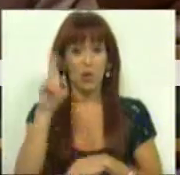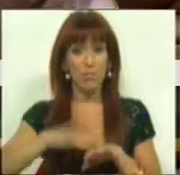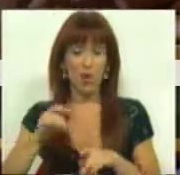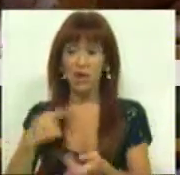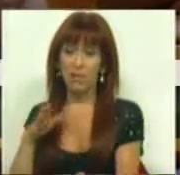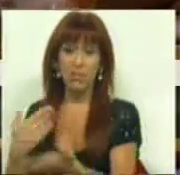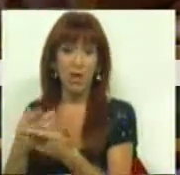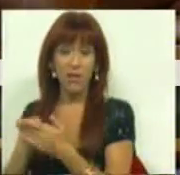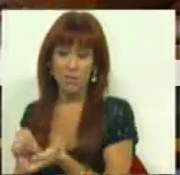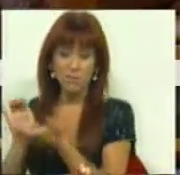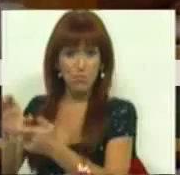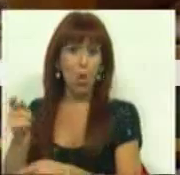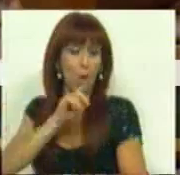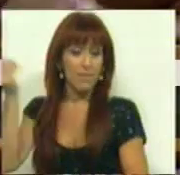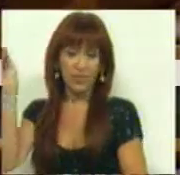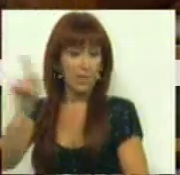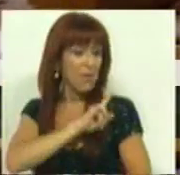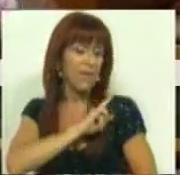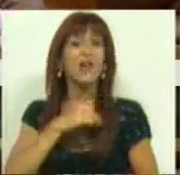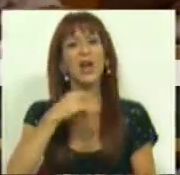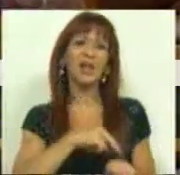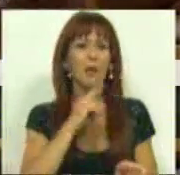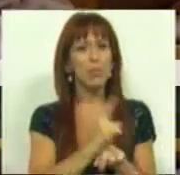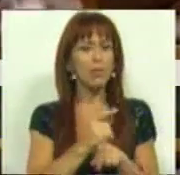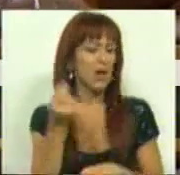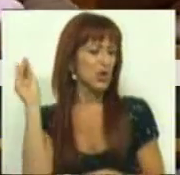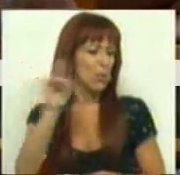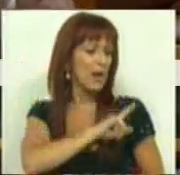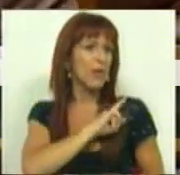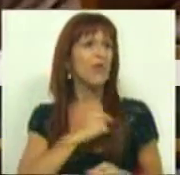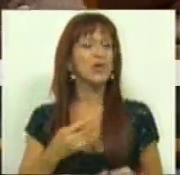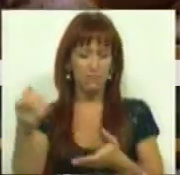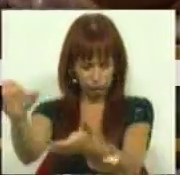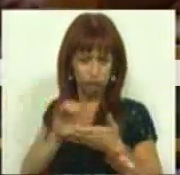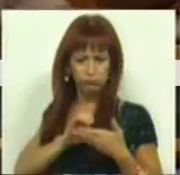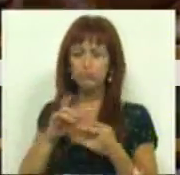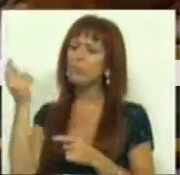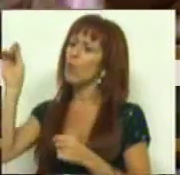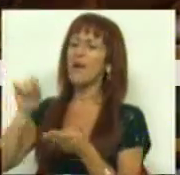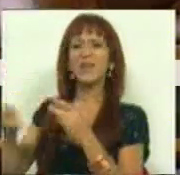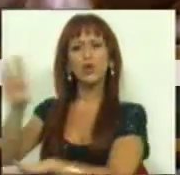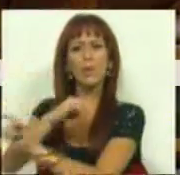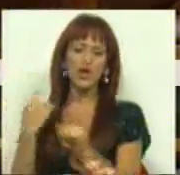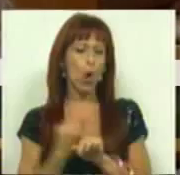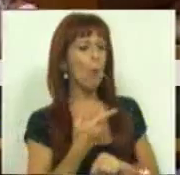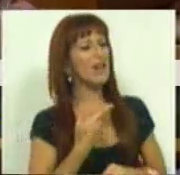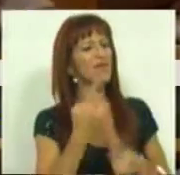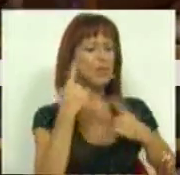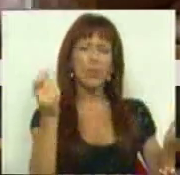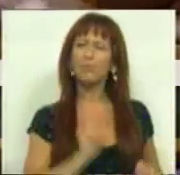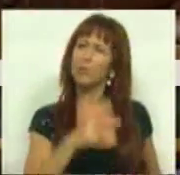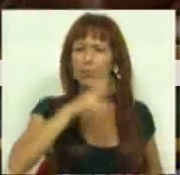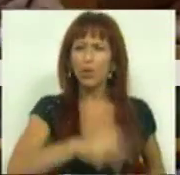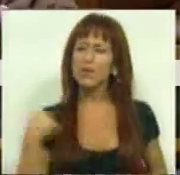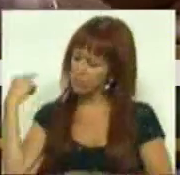privada e, ao mesmo tempo, a banca privada está a financiar-se no Banco Central Europeu para comprar dívida pública portuguesa